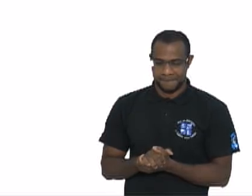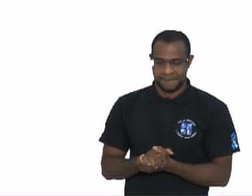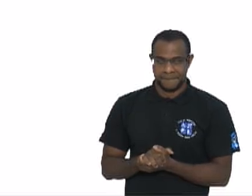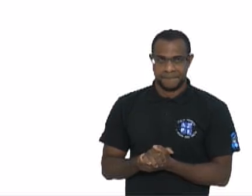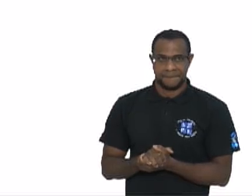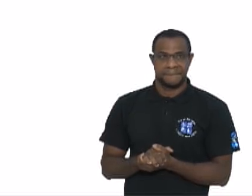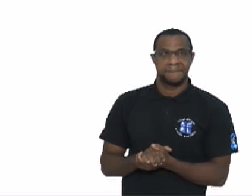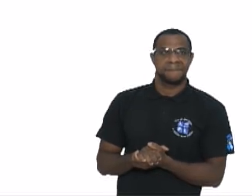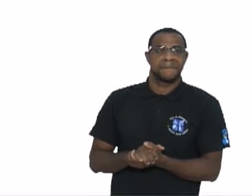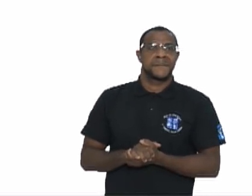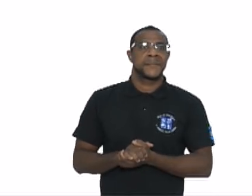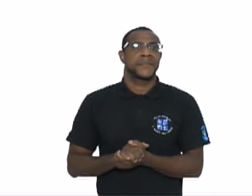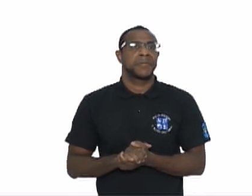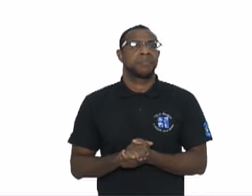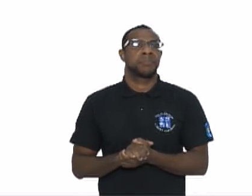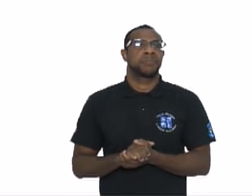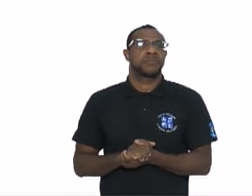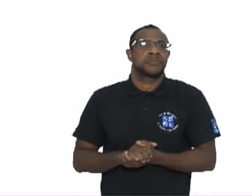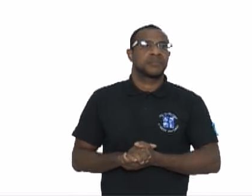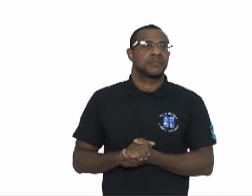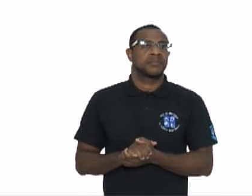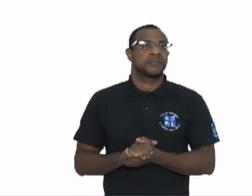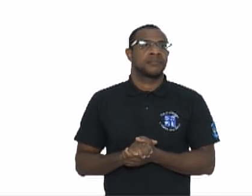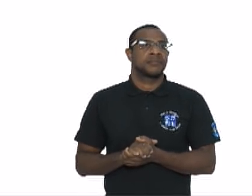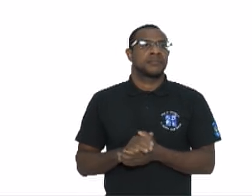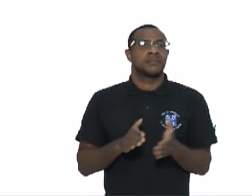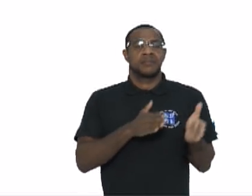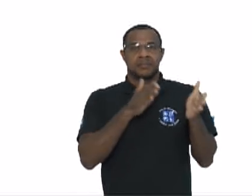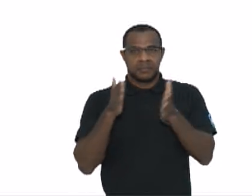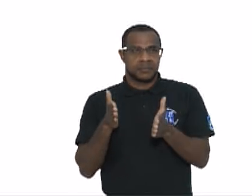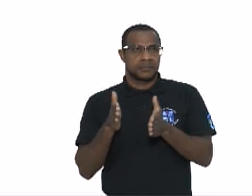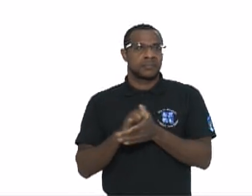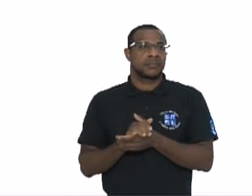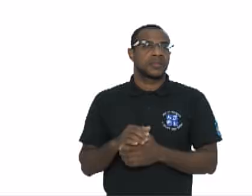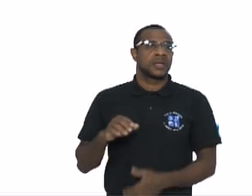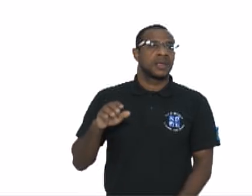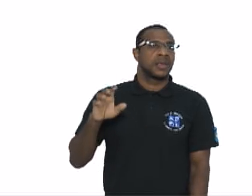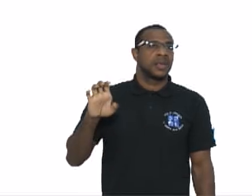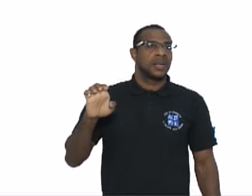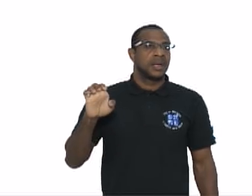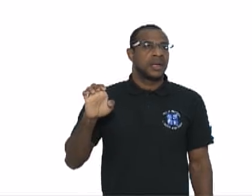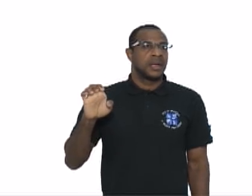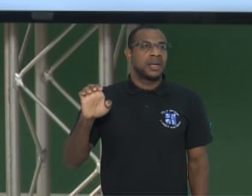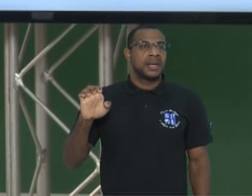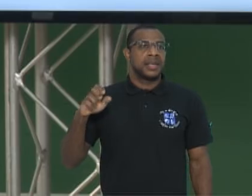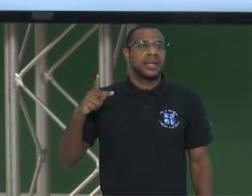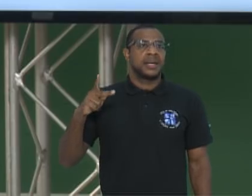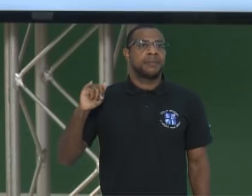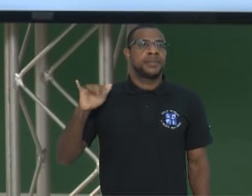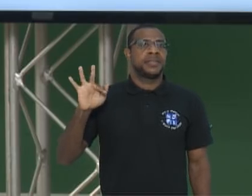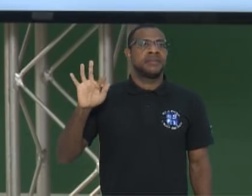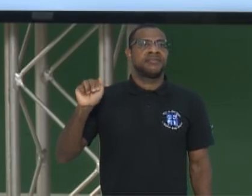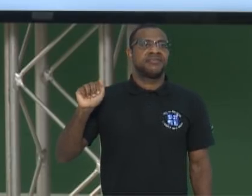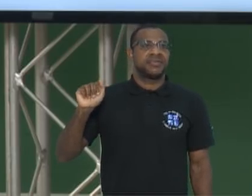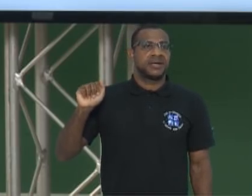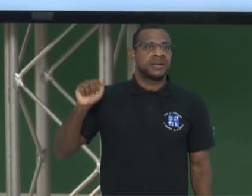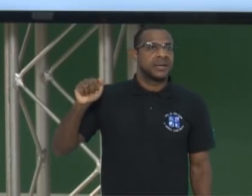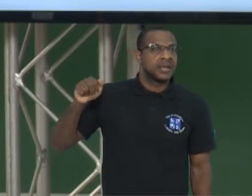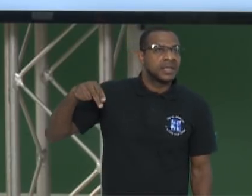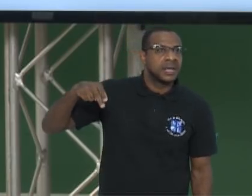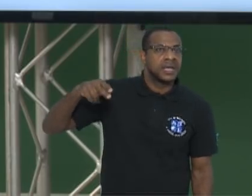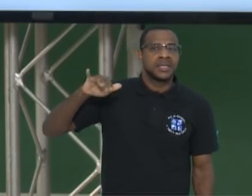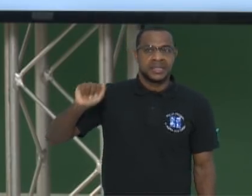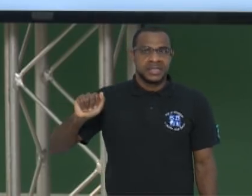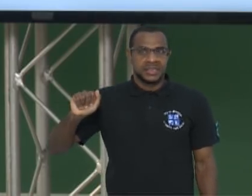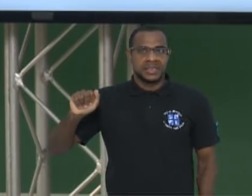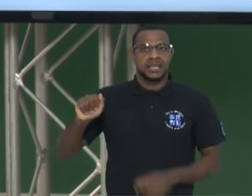questões aqui. Antes de chegar na próxima questão, a gente tem que agora aprender o conceito de epifania. Epifania, eu já havia